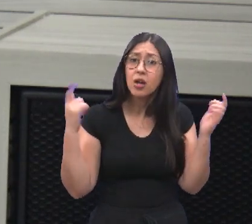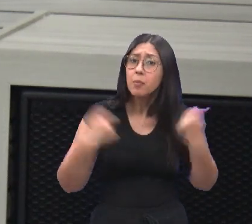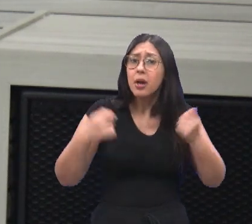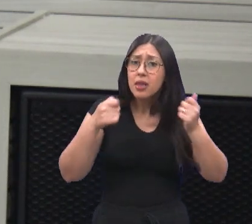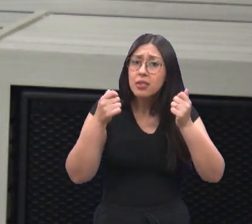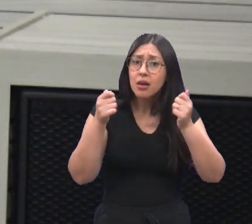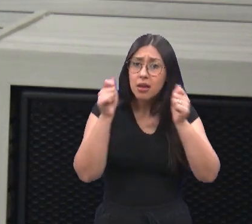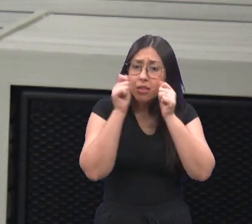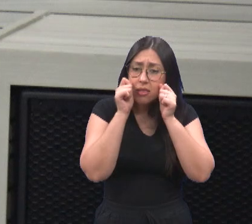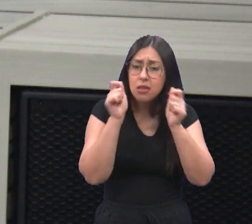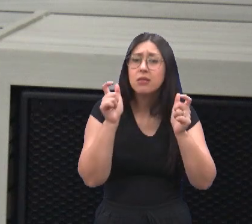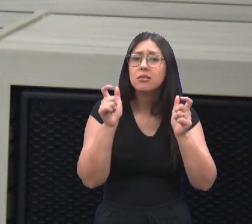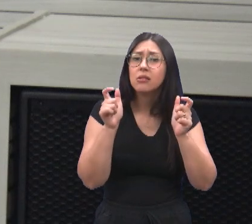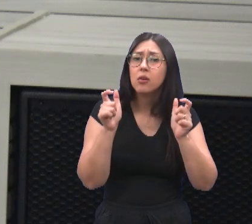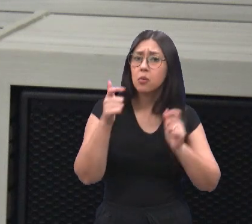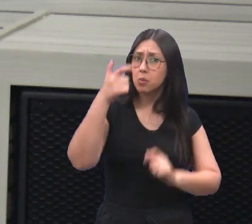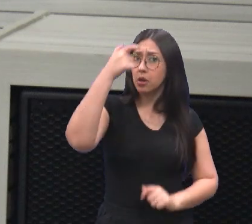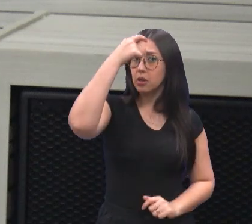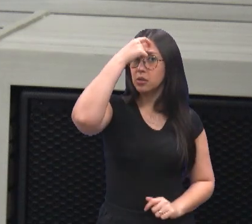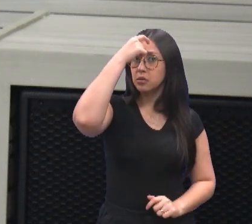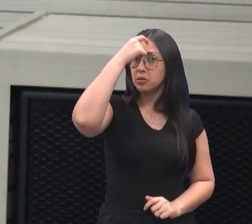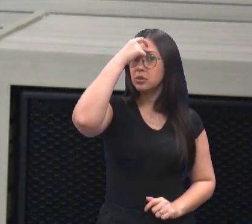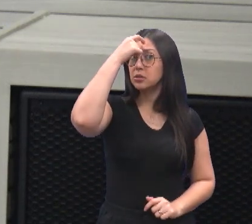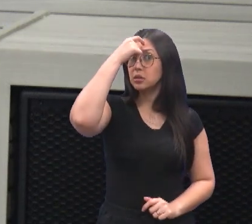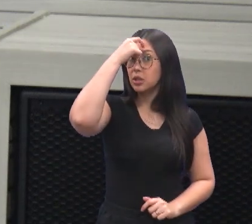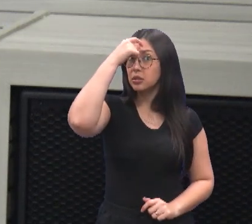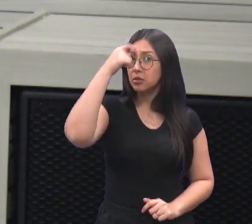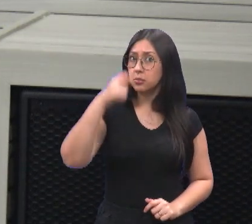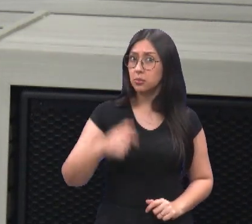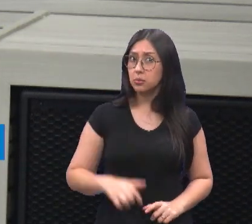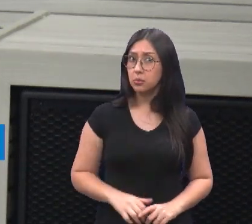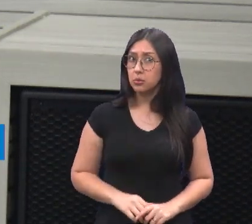própria consciência na semana que vem, para que ela não fique congelada.